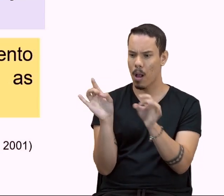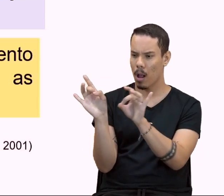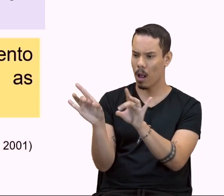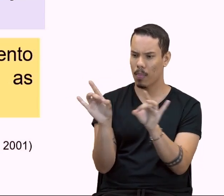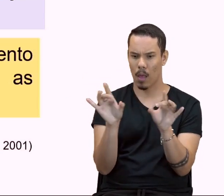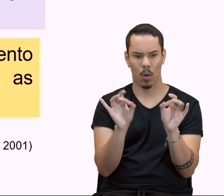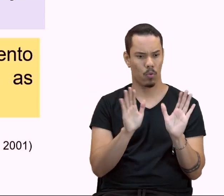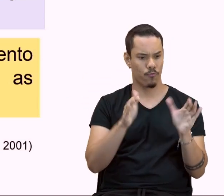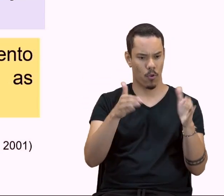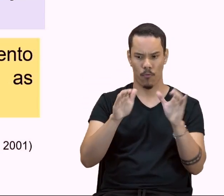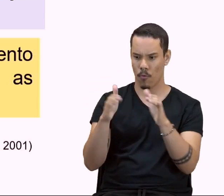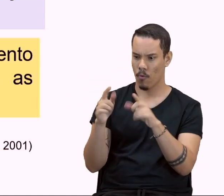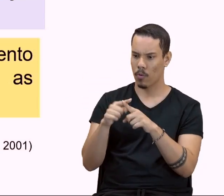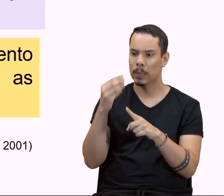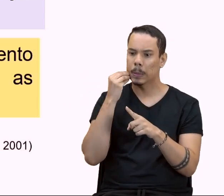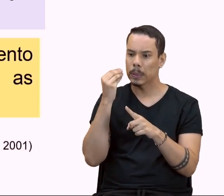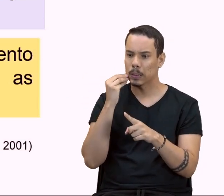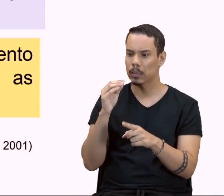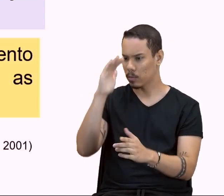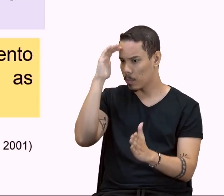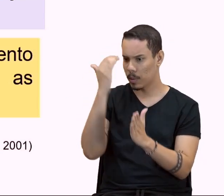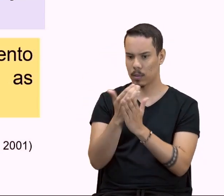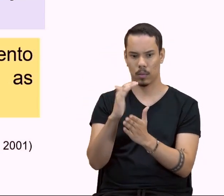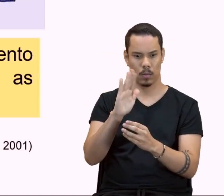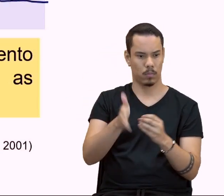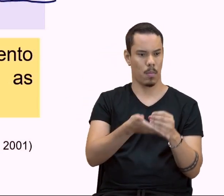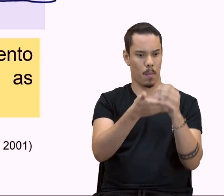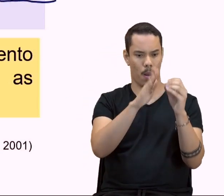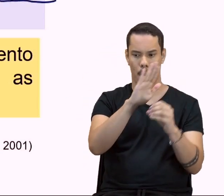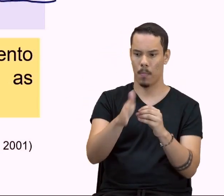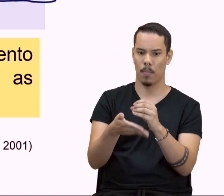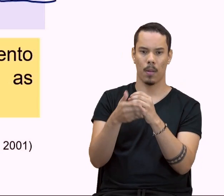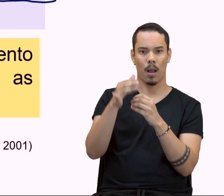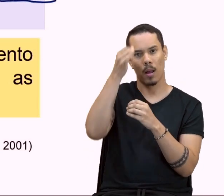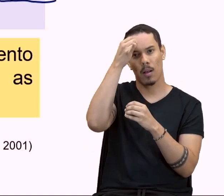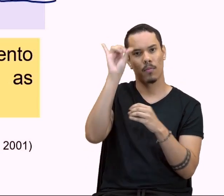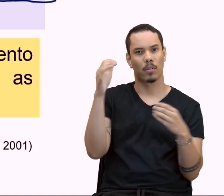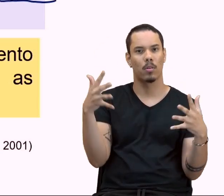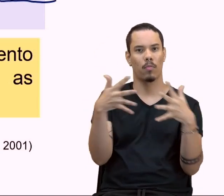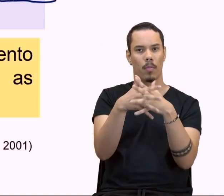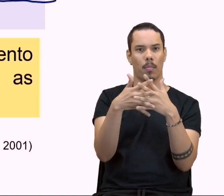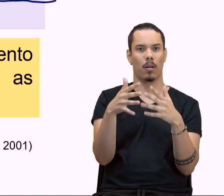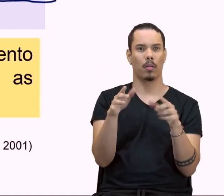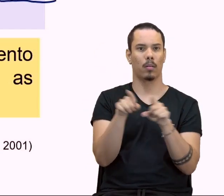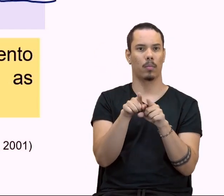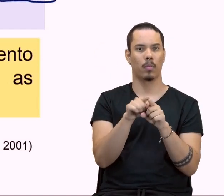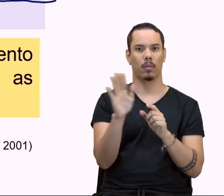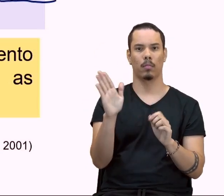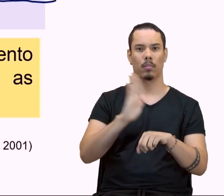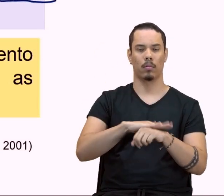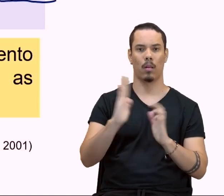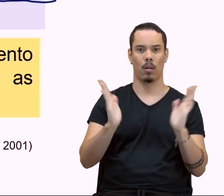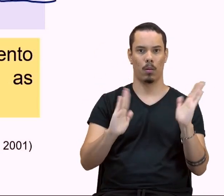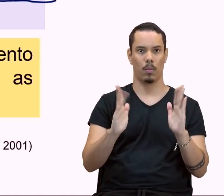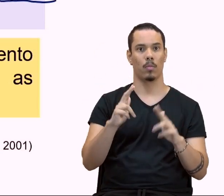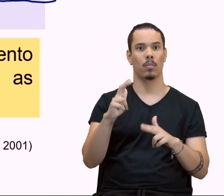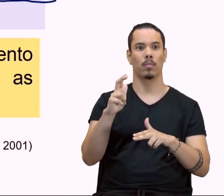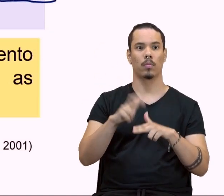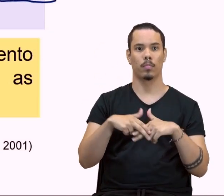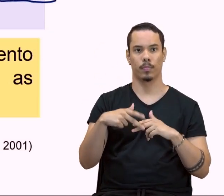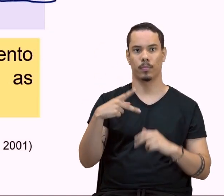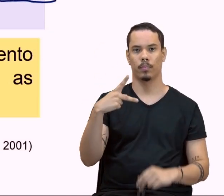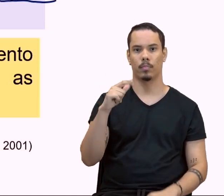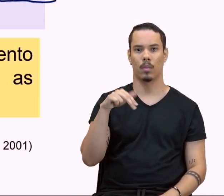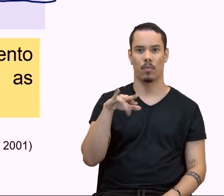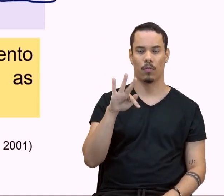seguindo critérios de sustentabilidade, de absorção de conflitos e de temporalidade. O Planaflora, através de